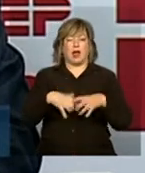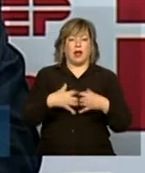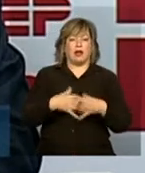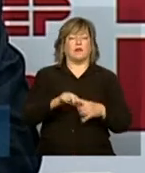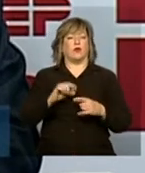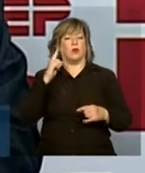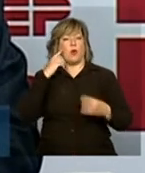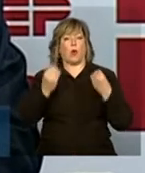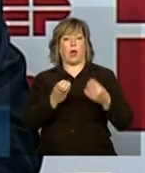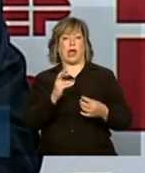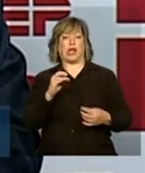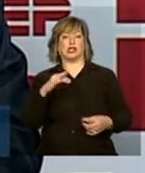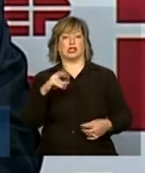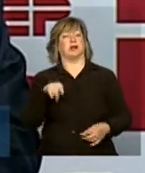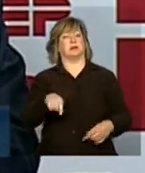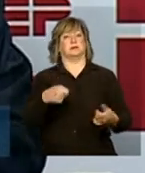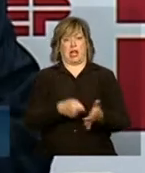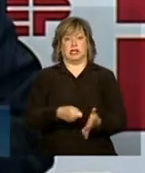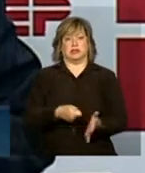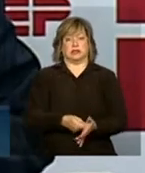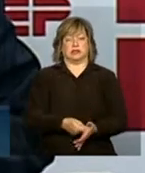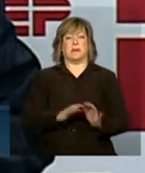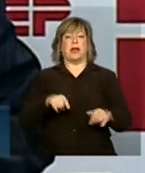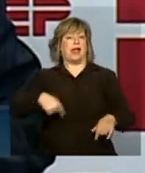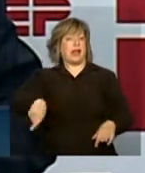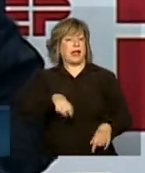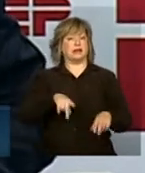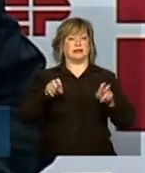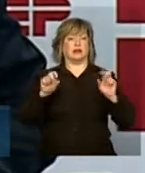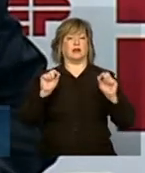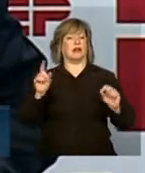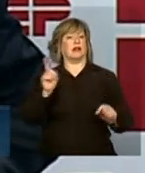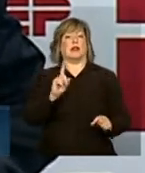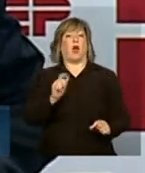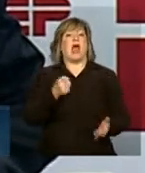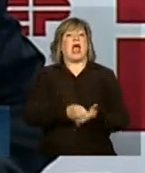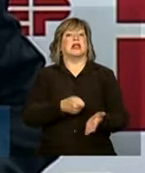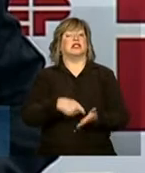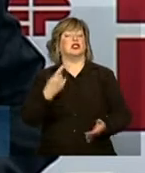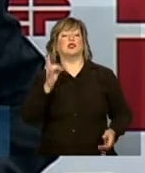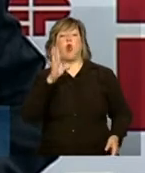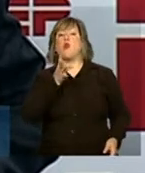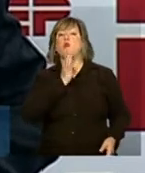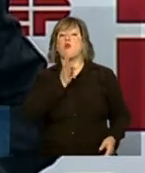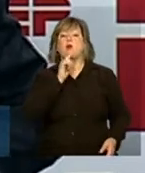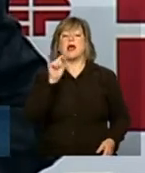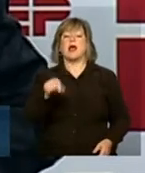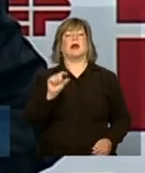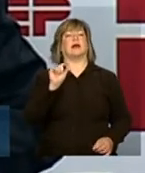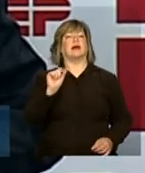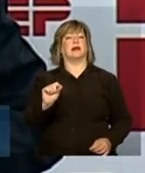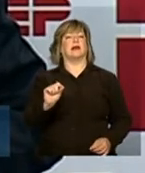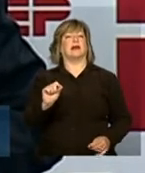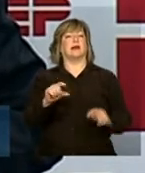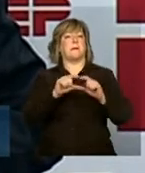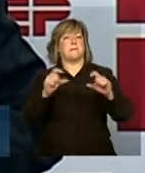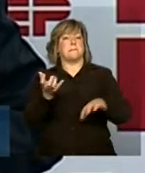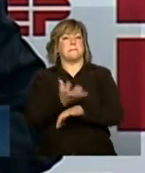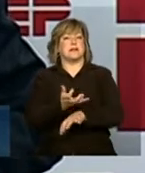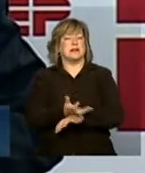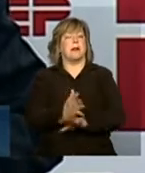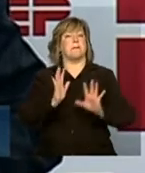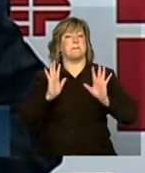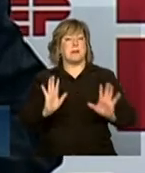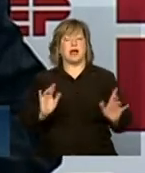Em geral, as questões não exigem apenas o conhecimento específico daquela disciplina, mas também a capacidade